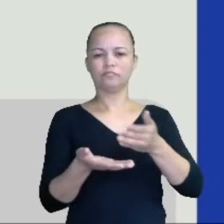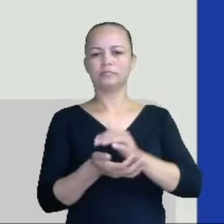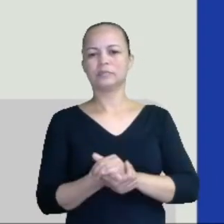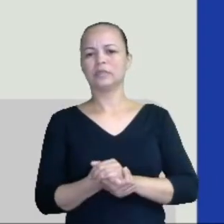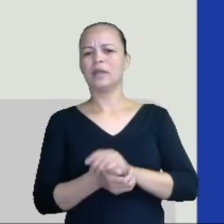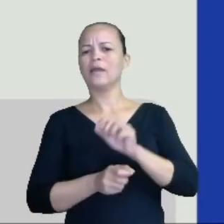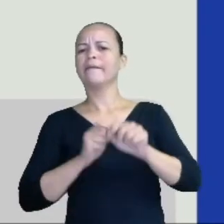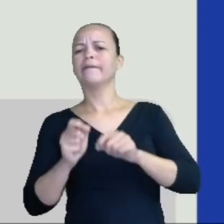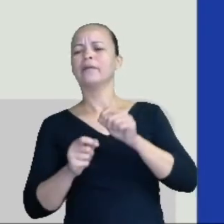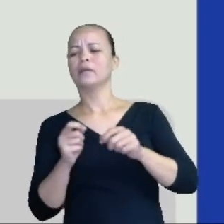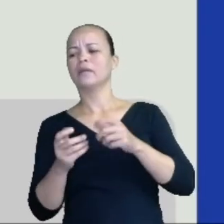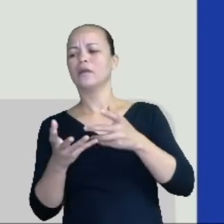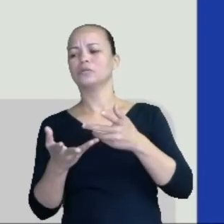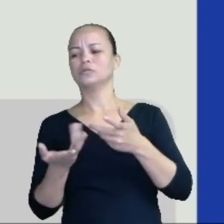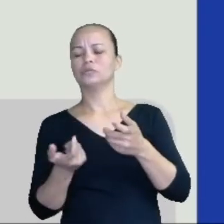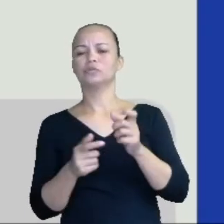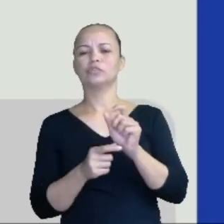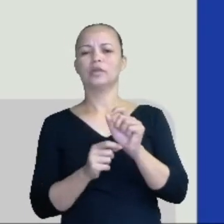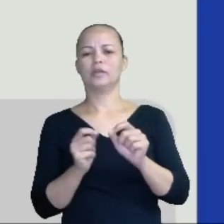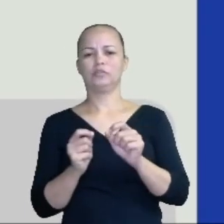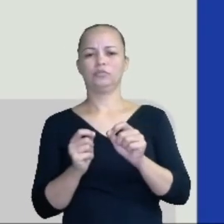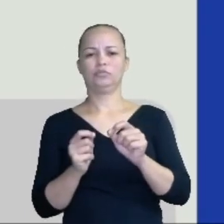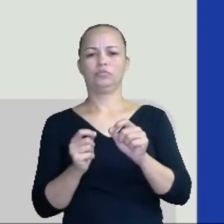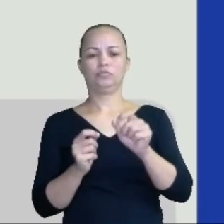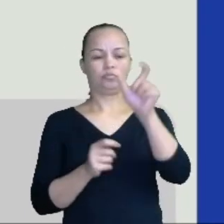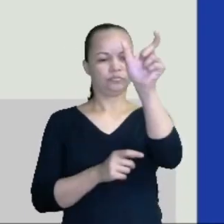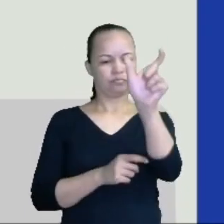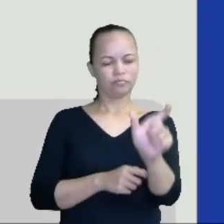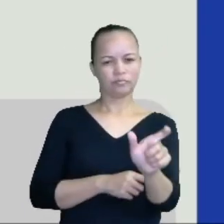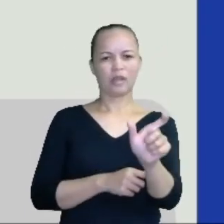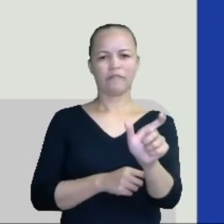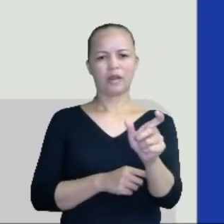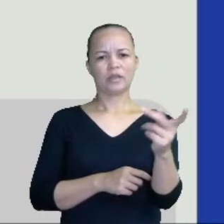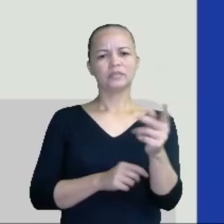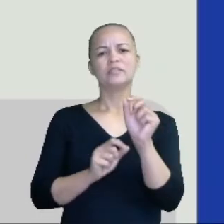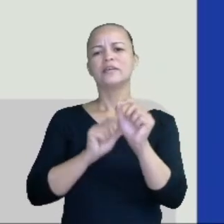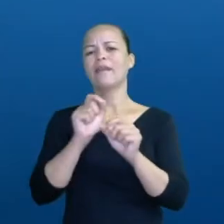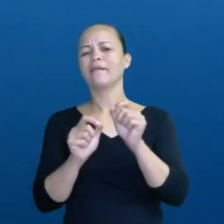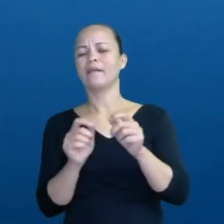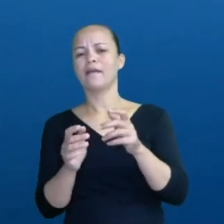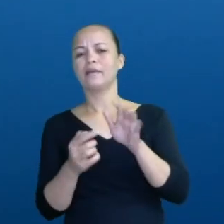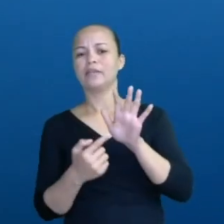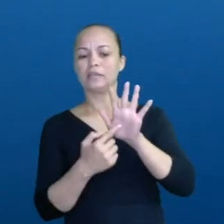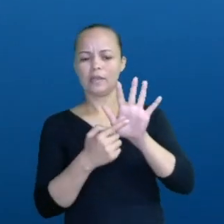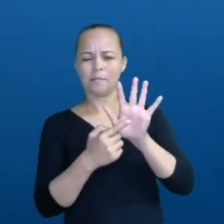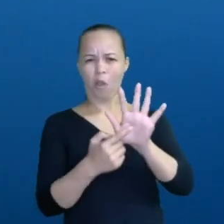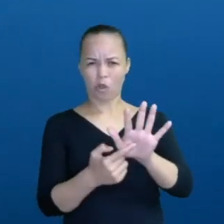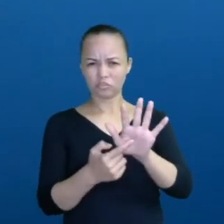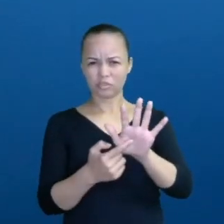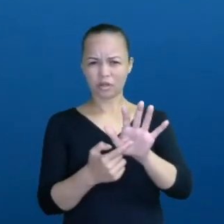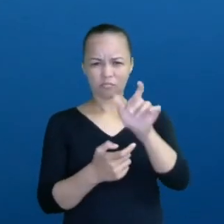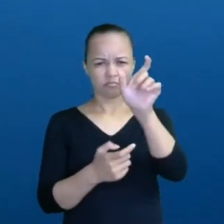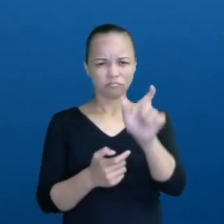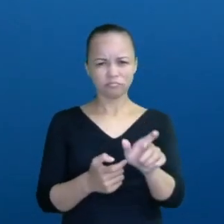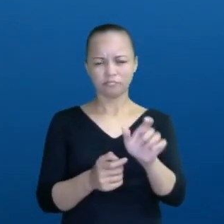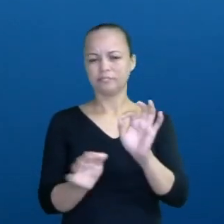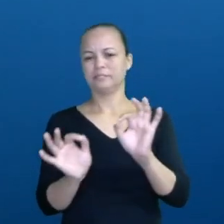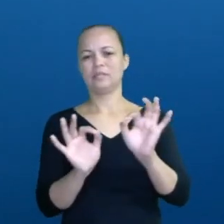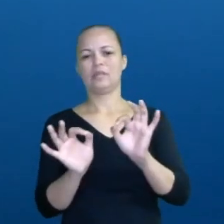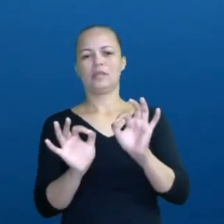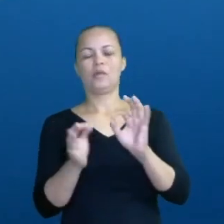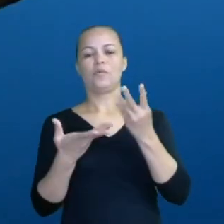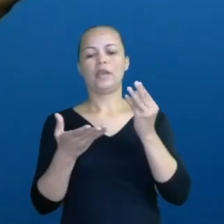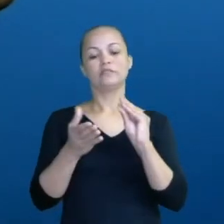dessa frase? Nessas duas frases, o sujeito ele está oculto, ou seja, ele não aparece